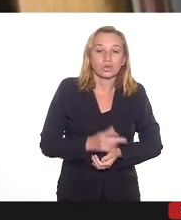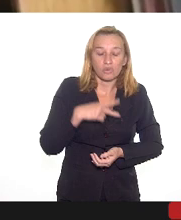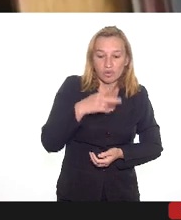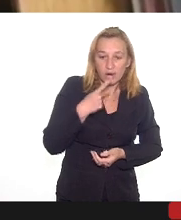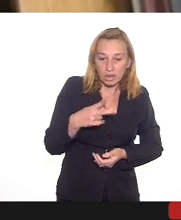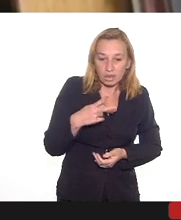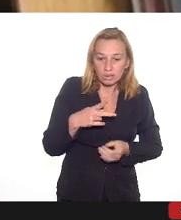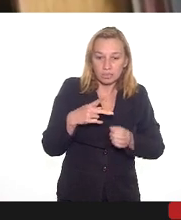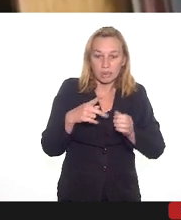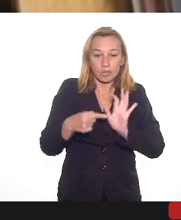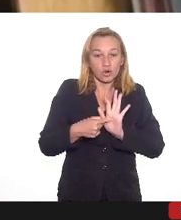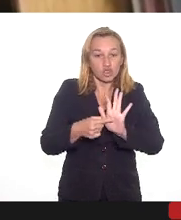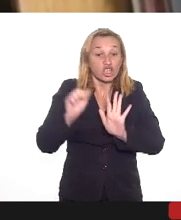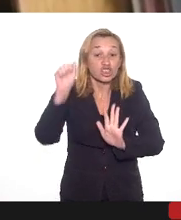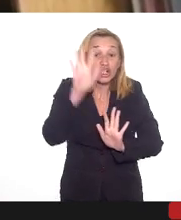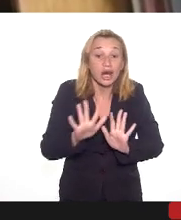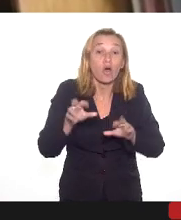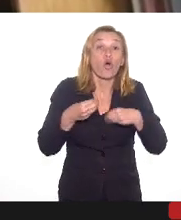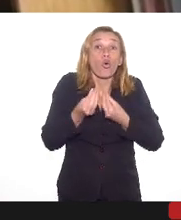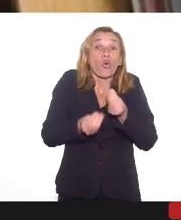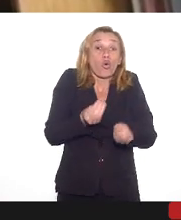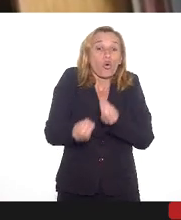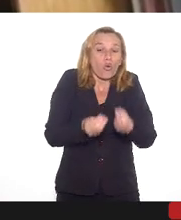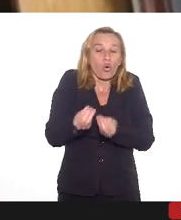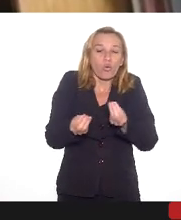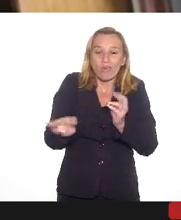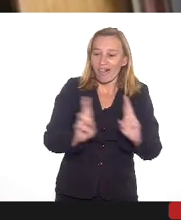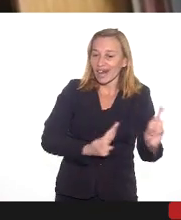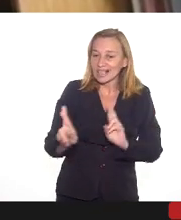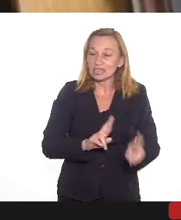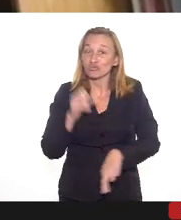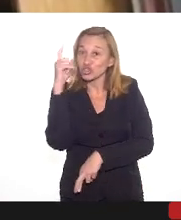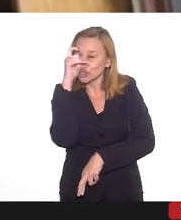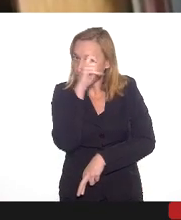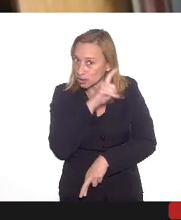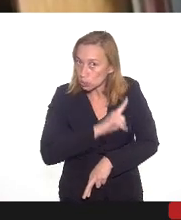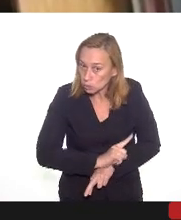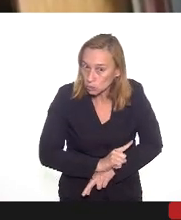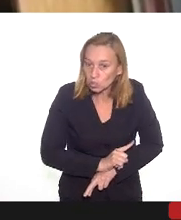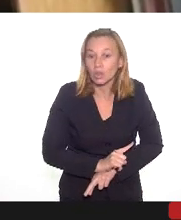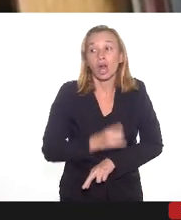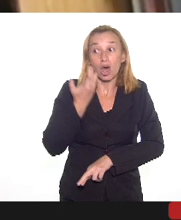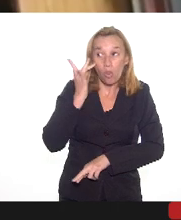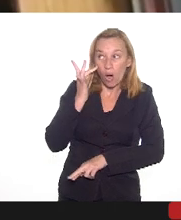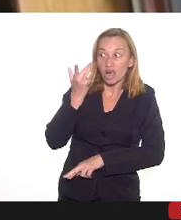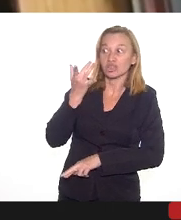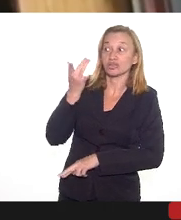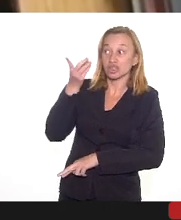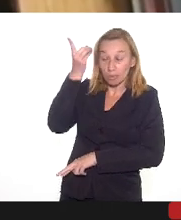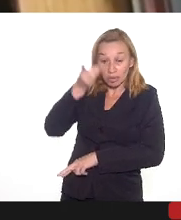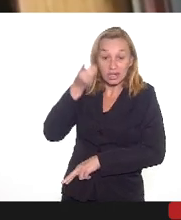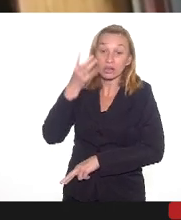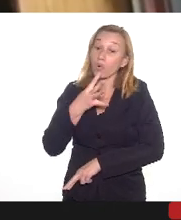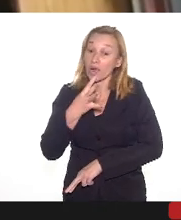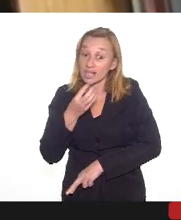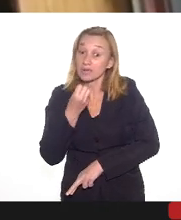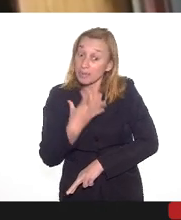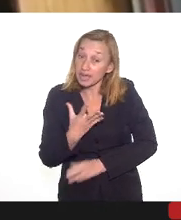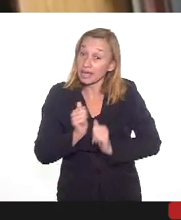para dar um panorama geral de como é uma relação difícil. Acho que os deputados já têm bem essa noção, porque